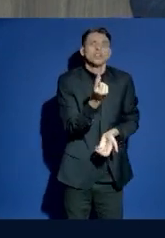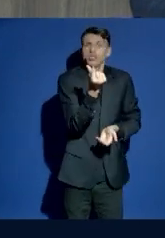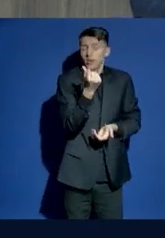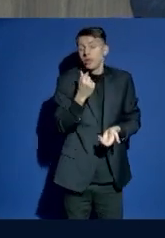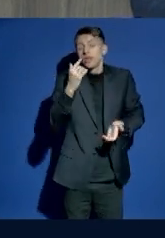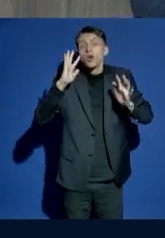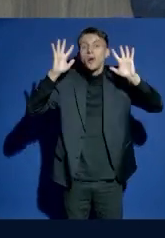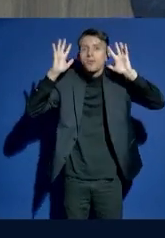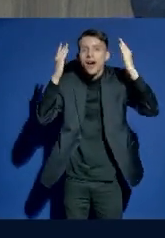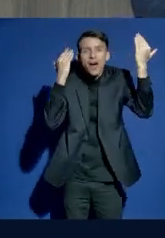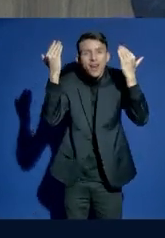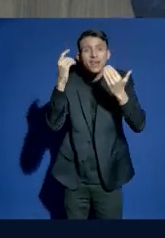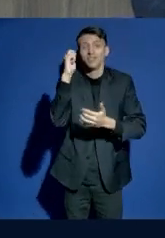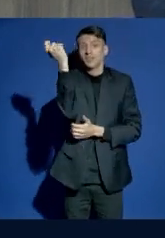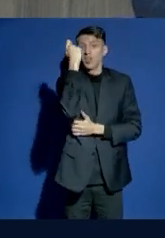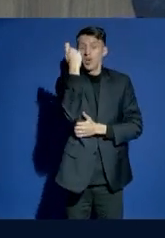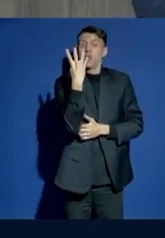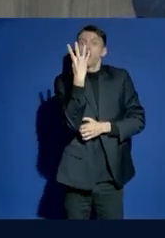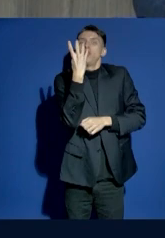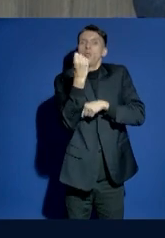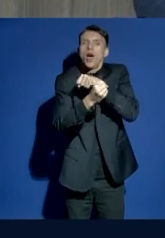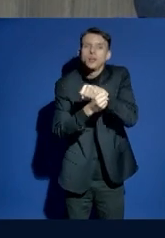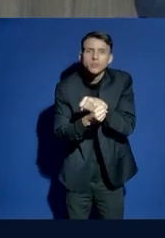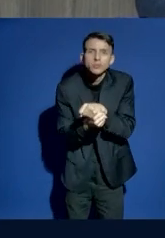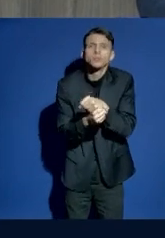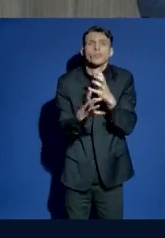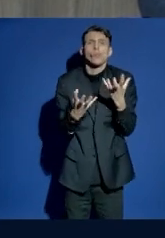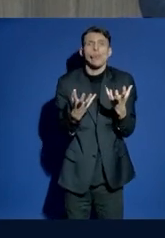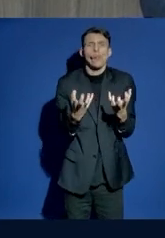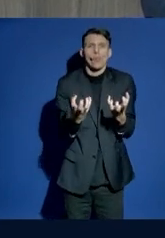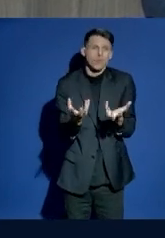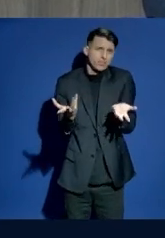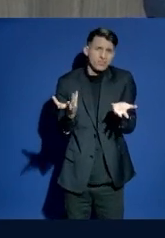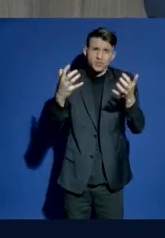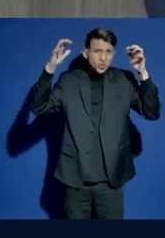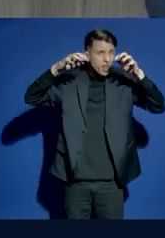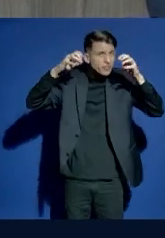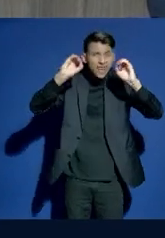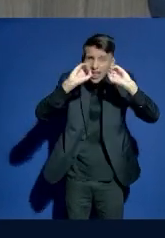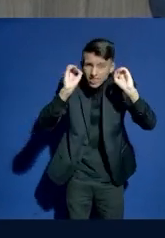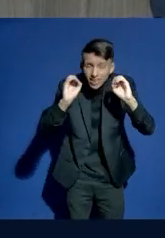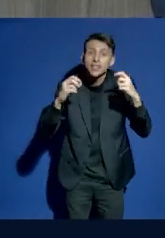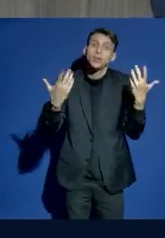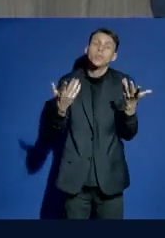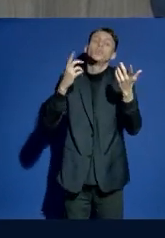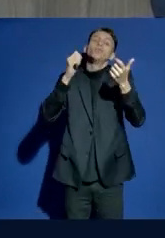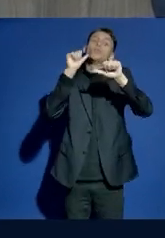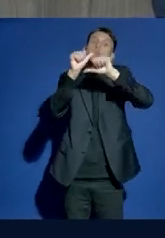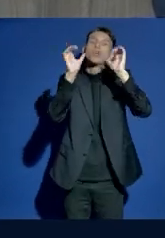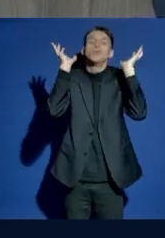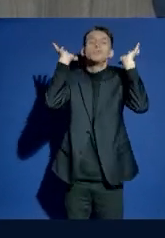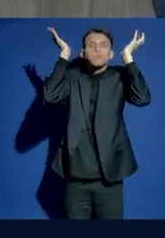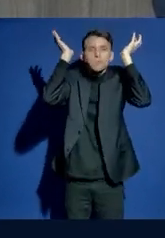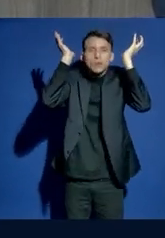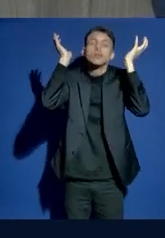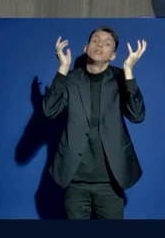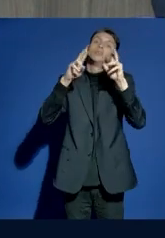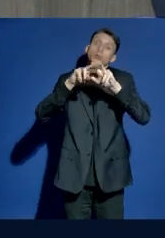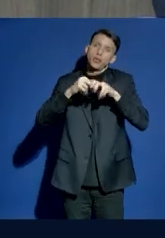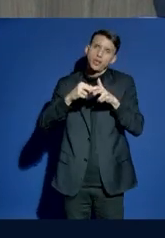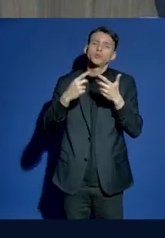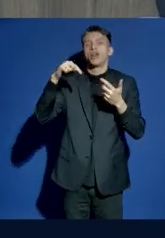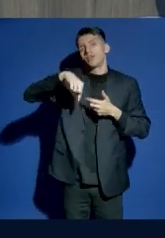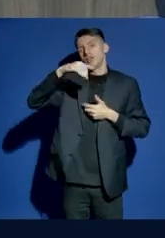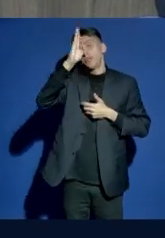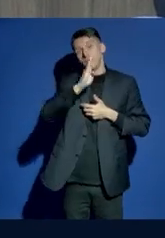Sul. 4 anos, 3 secas, né? Então, é isso. Perdemos muito dinheiro com as mudanças climáticas. E o que nós temos aqui no